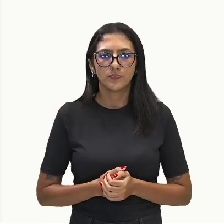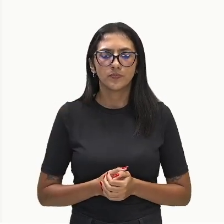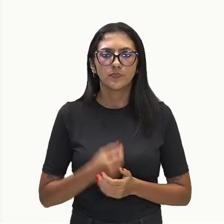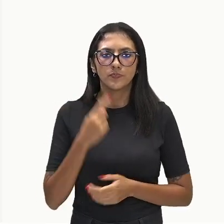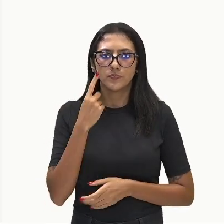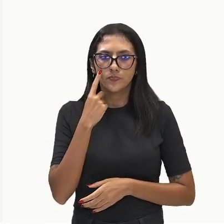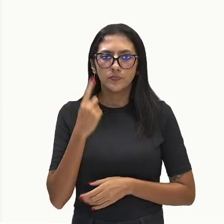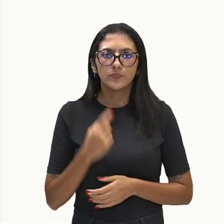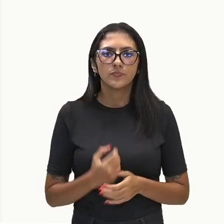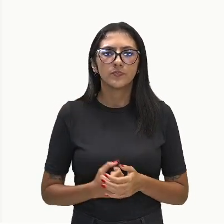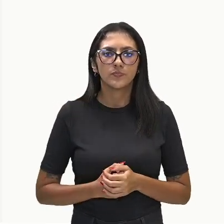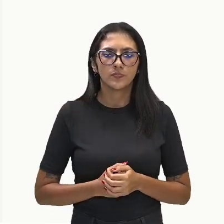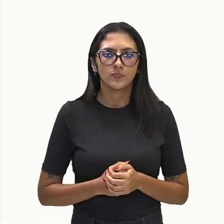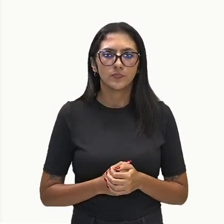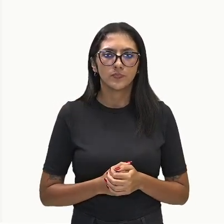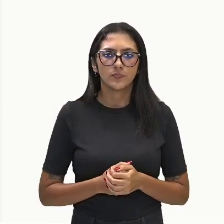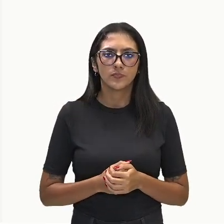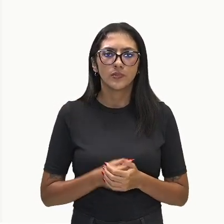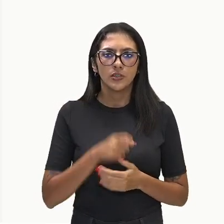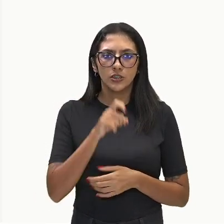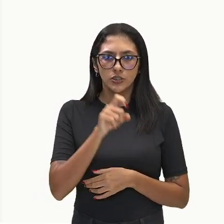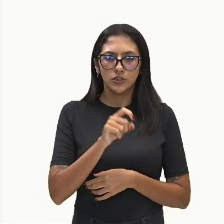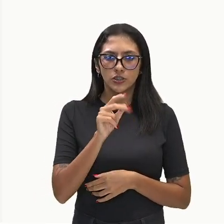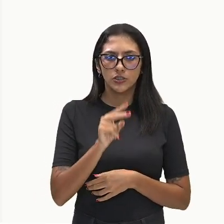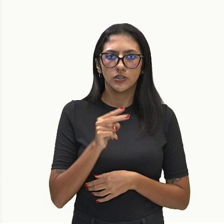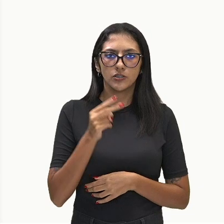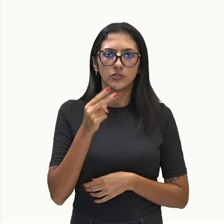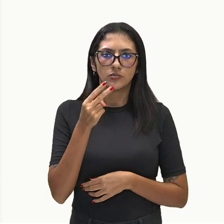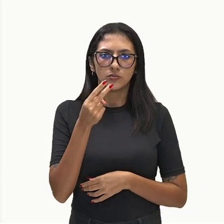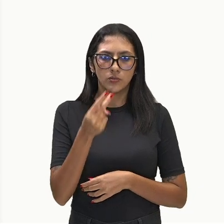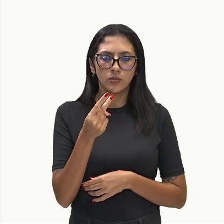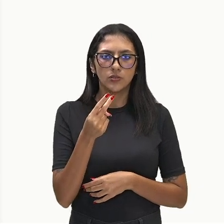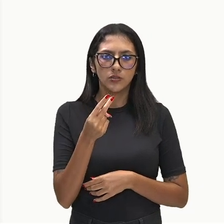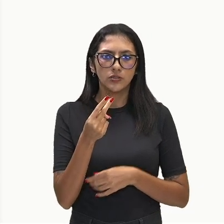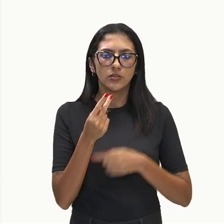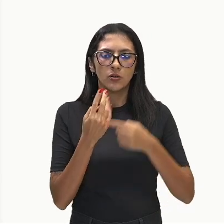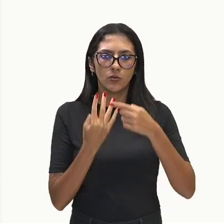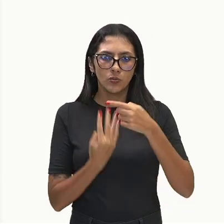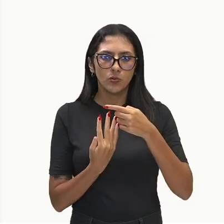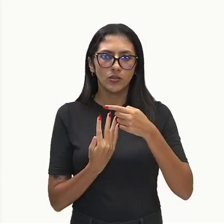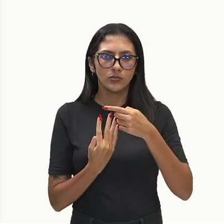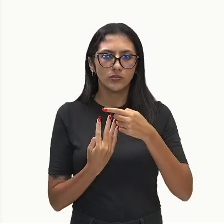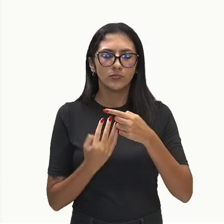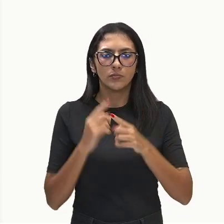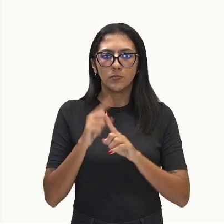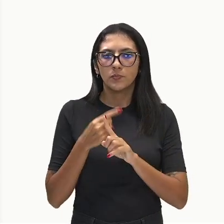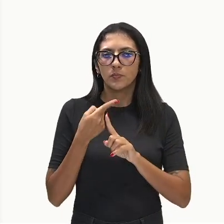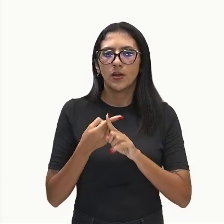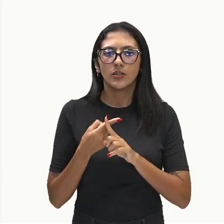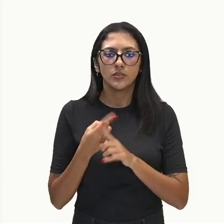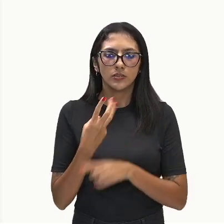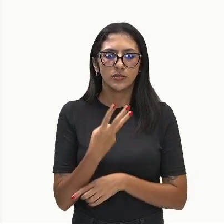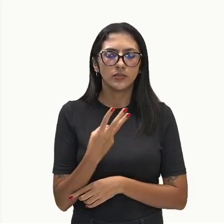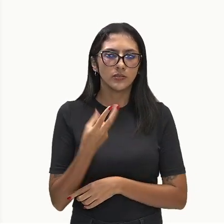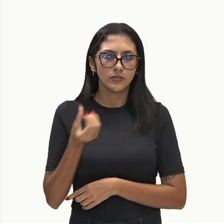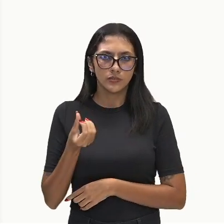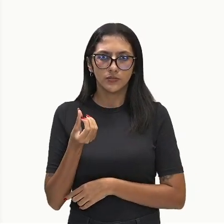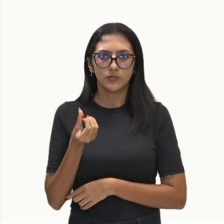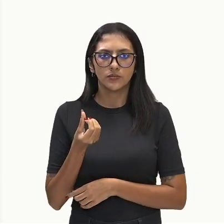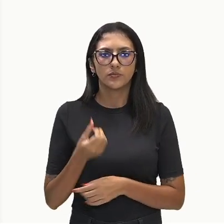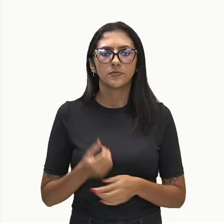x ao quadrado, 2 ao quadrado, que é 4, mais 36, que é 6 ao